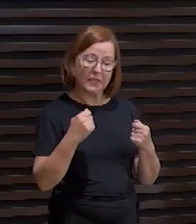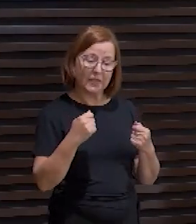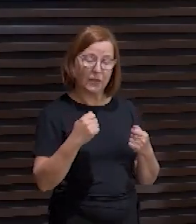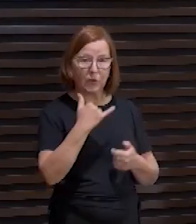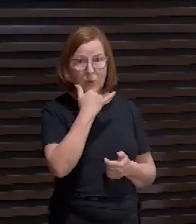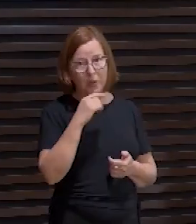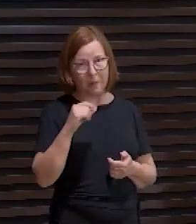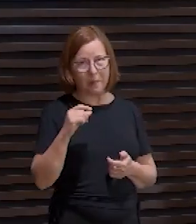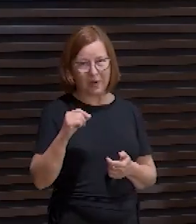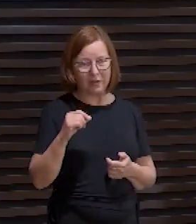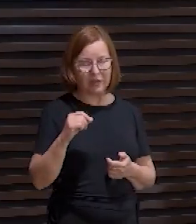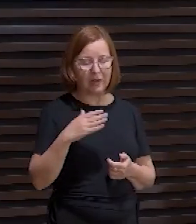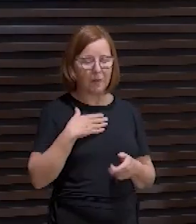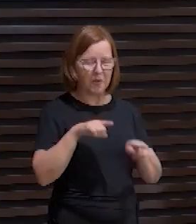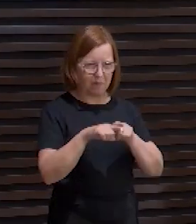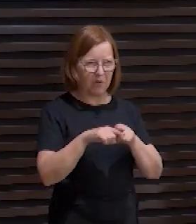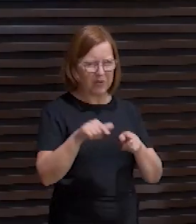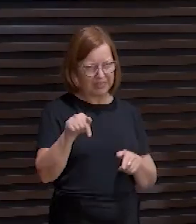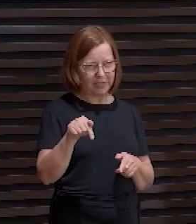para você?